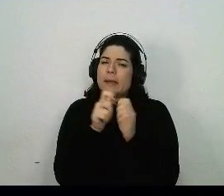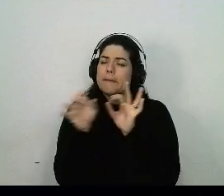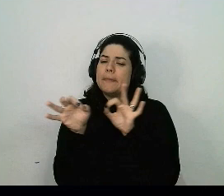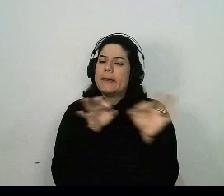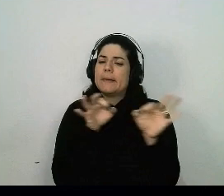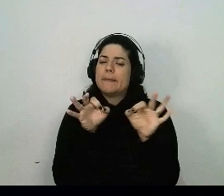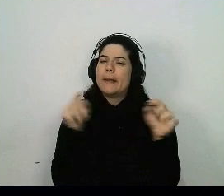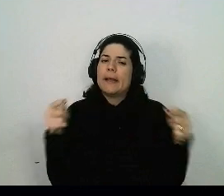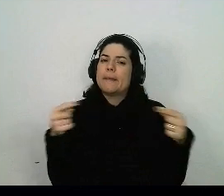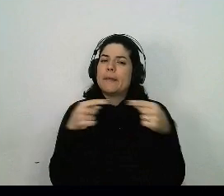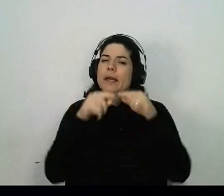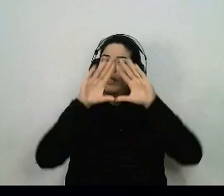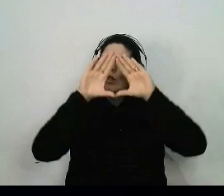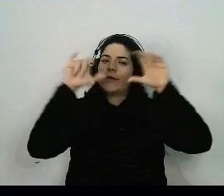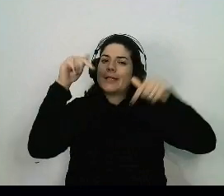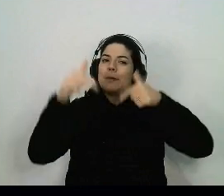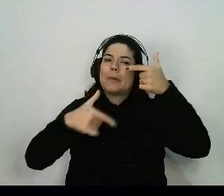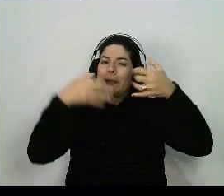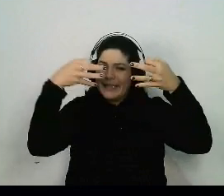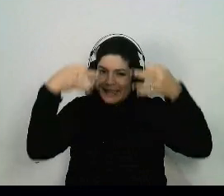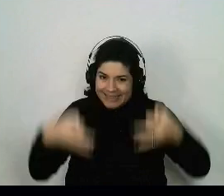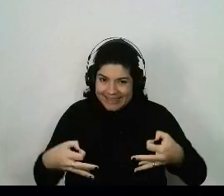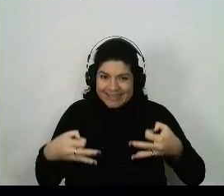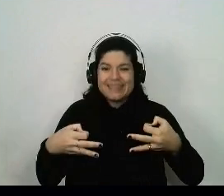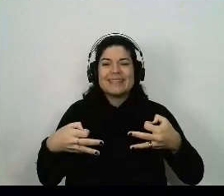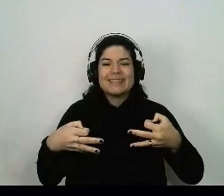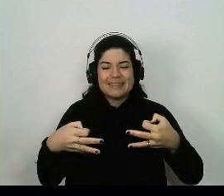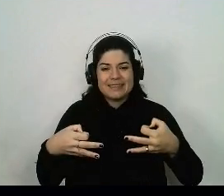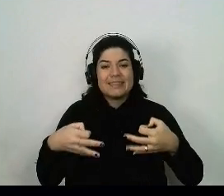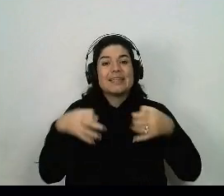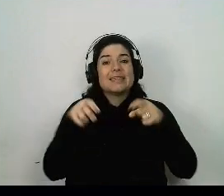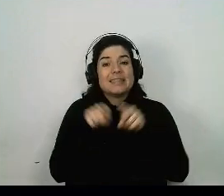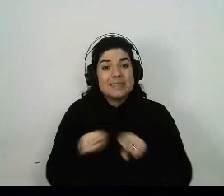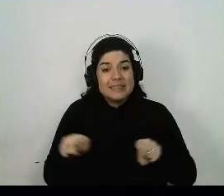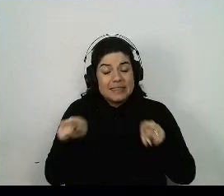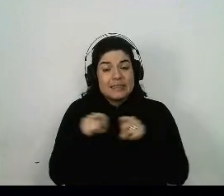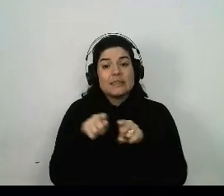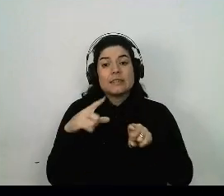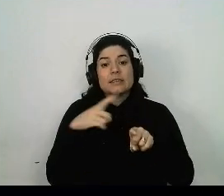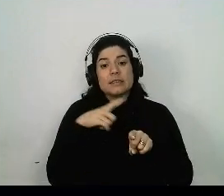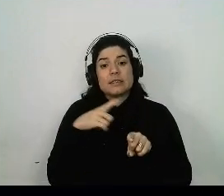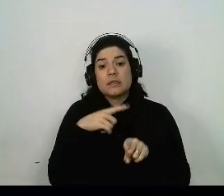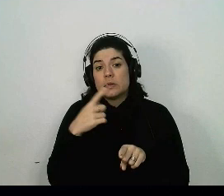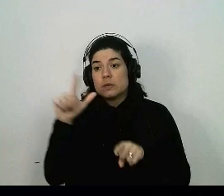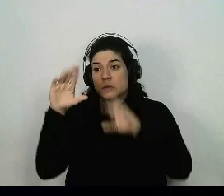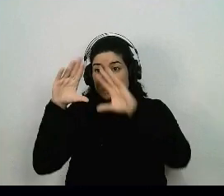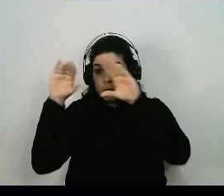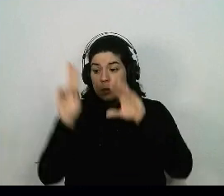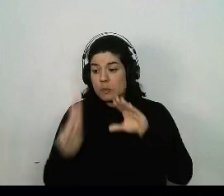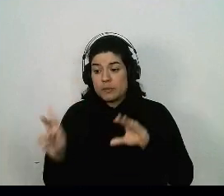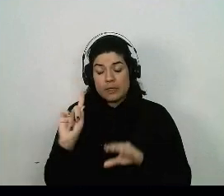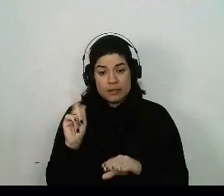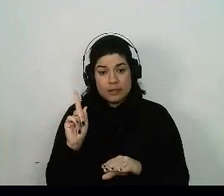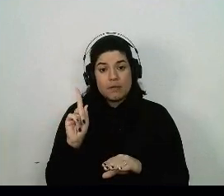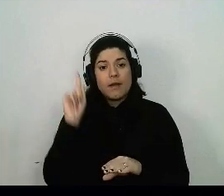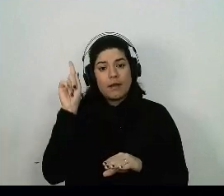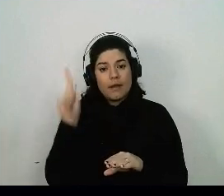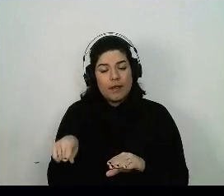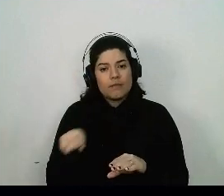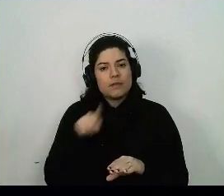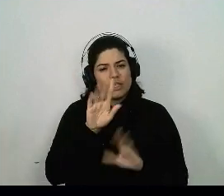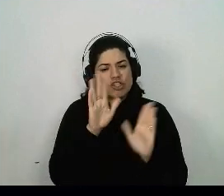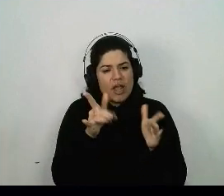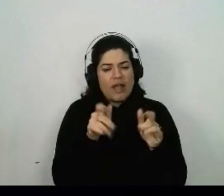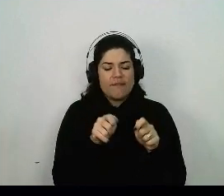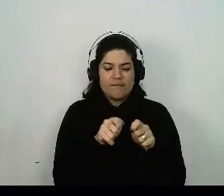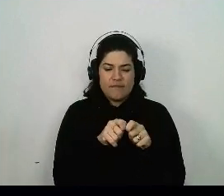maneira correta. Ele serve para Greenfield, quando a gente não faz consumo de nenhum provedor de nuvem ainda, como para, se você já faz, ele também